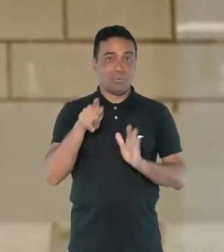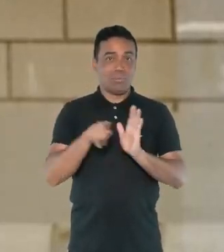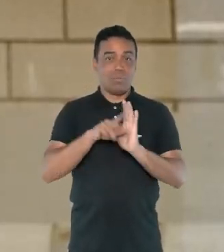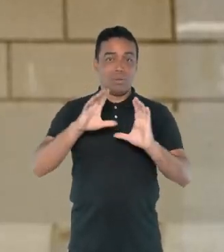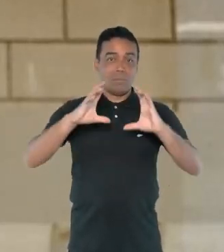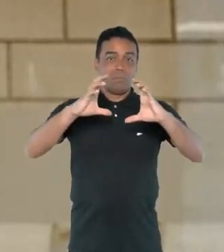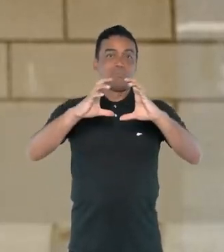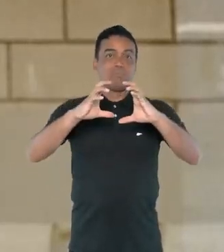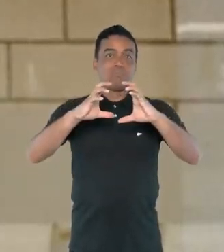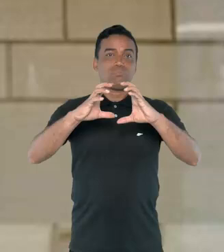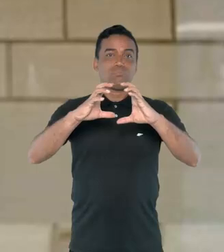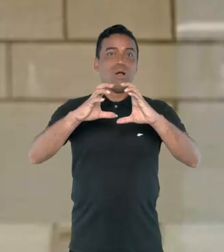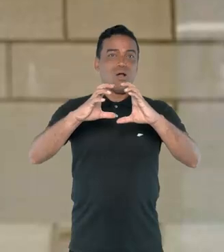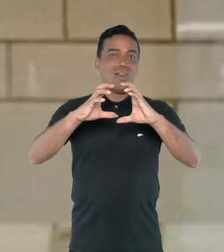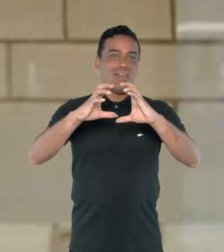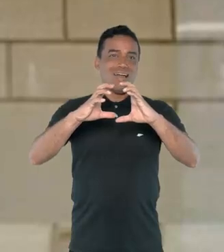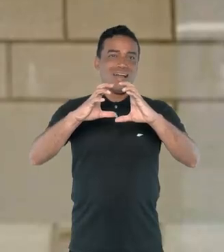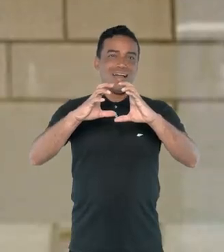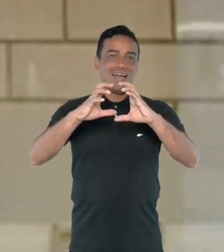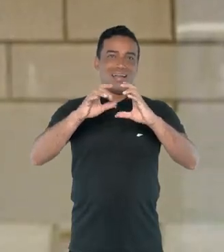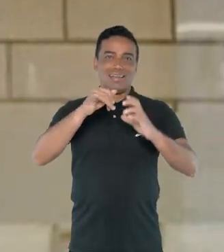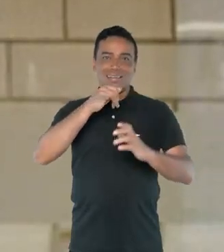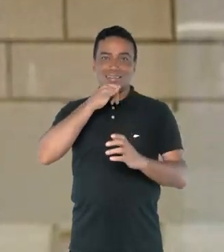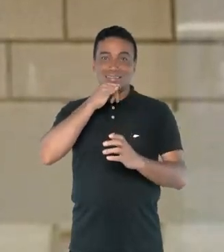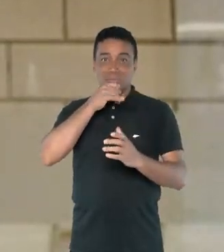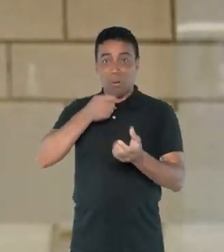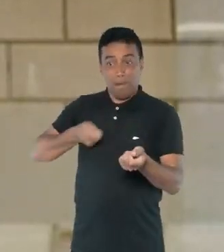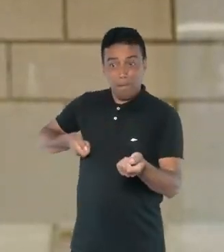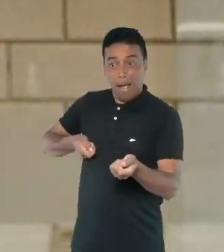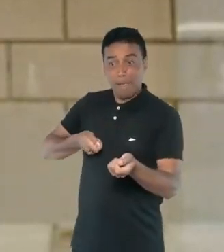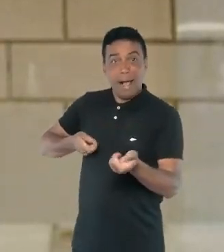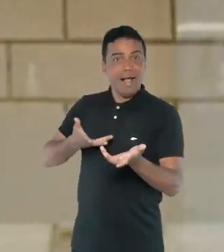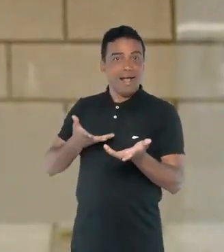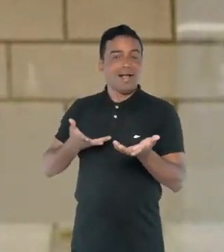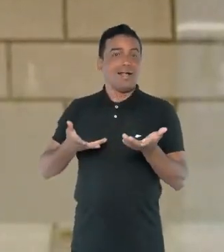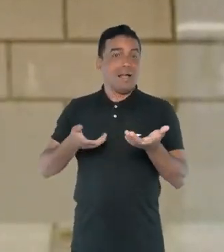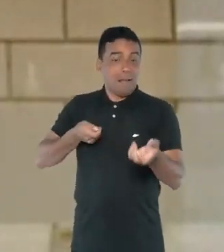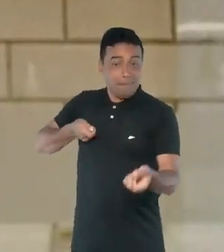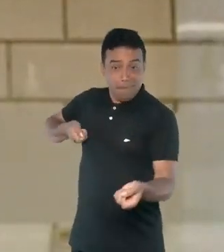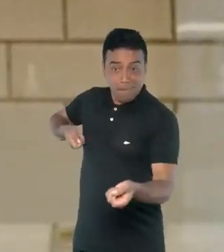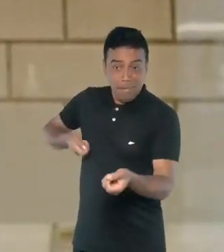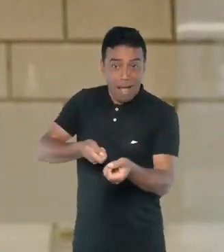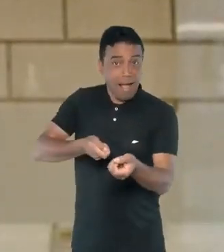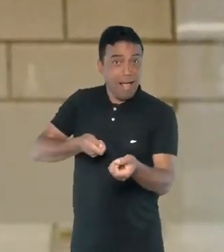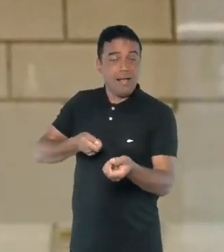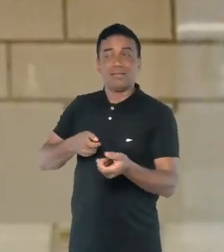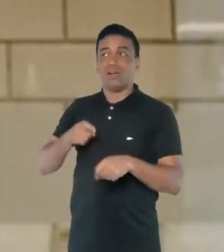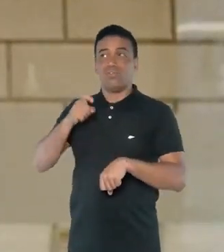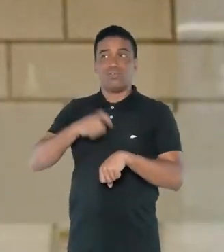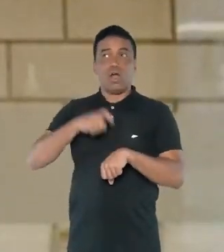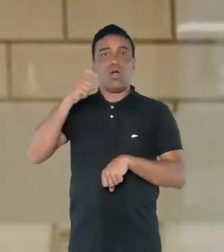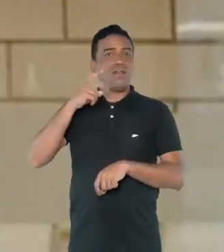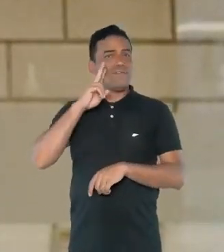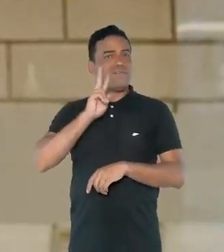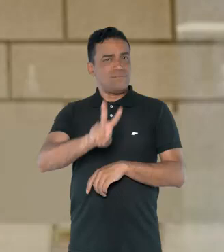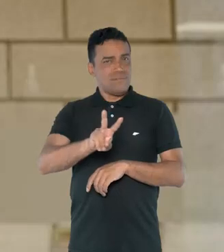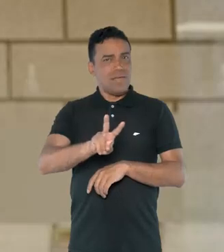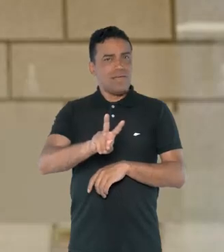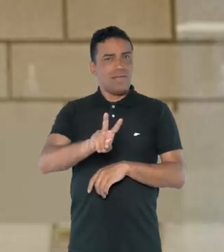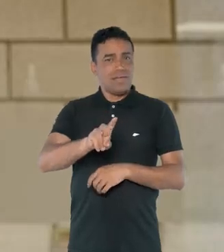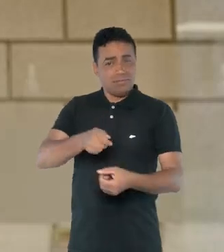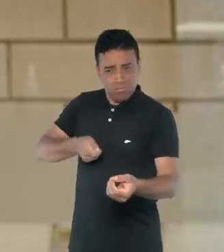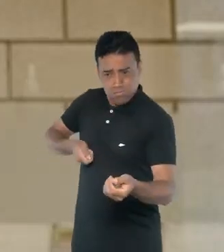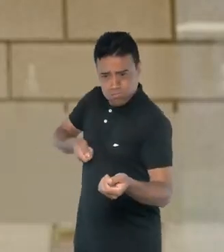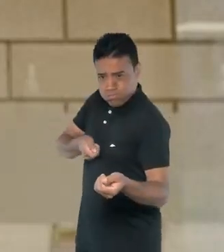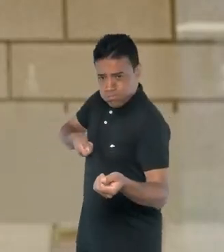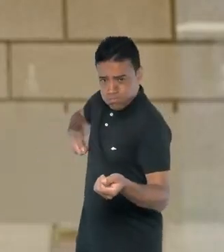de bilhar, né? Do jogo de bilhar. Ele vai dizer assim, olha, quando nós vemos uma tacada